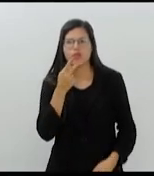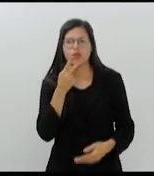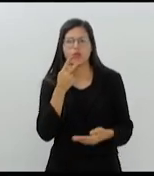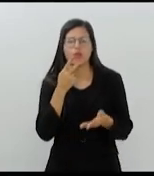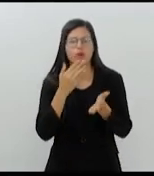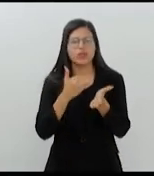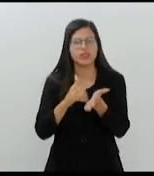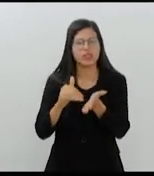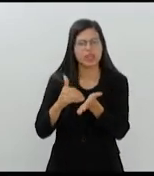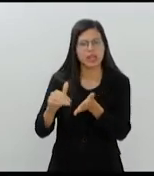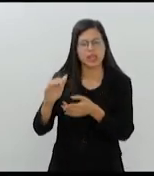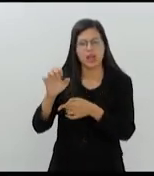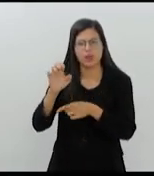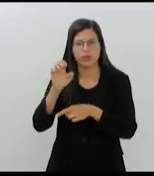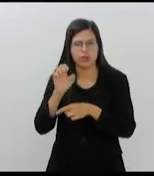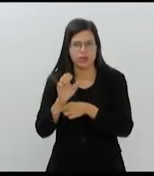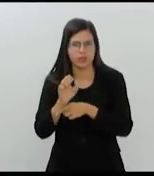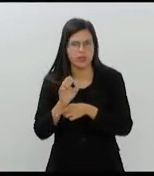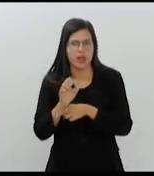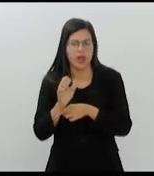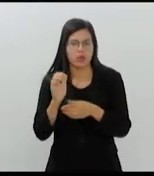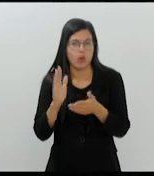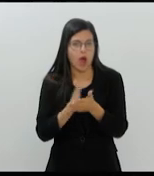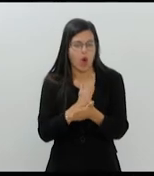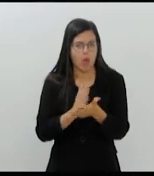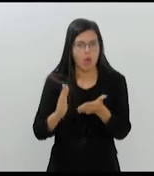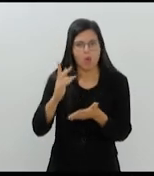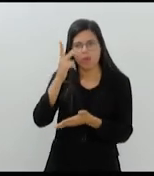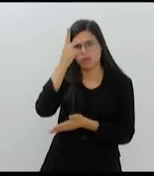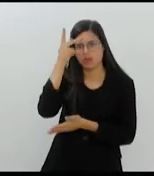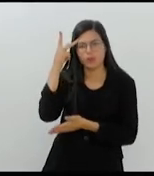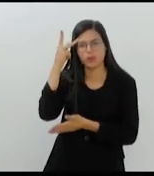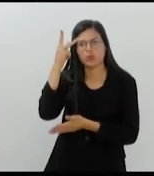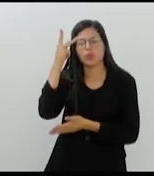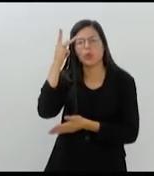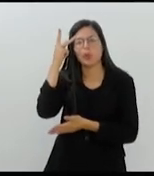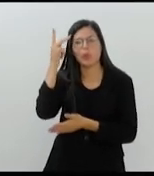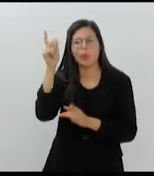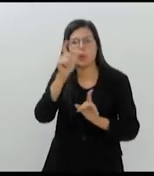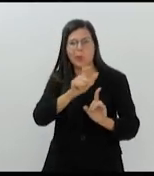secretário de Estados, algumas ilustres personalidades,